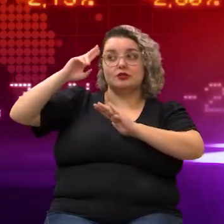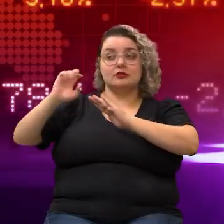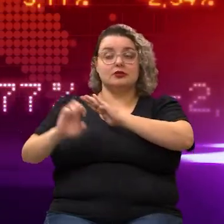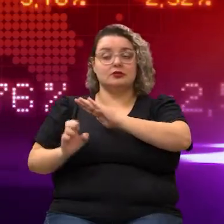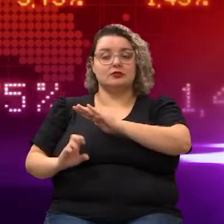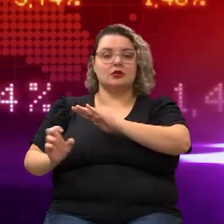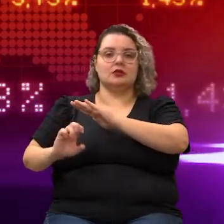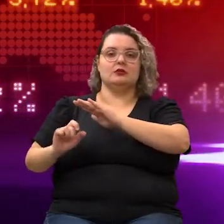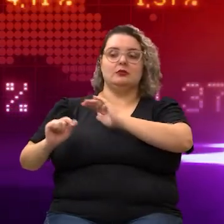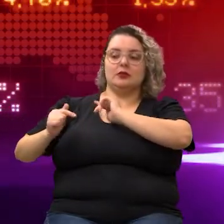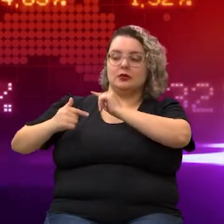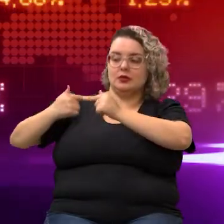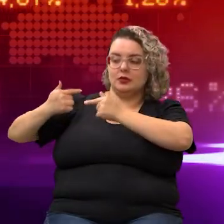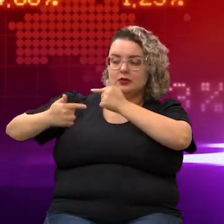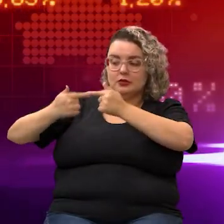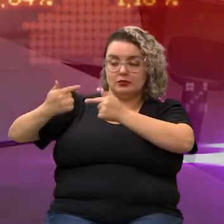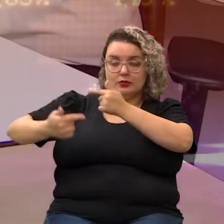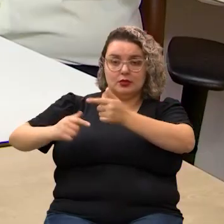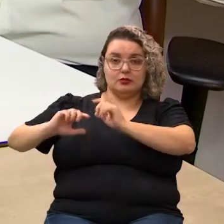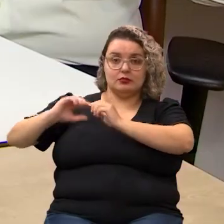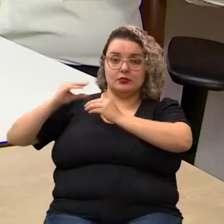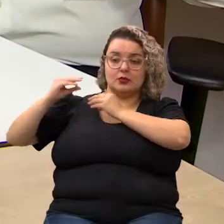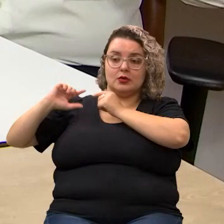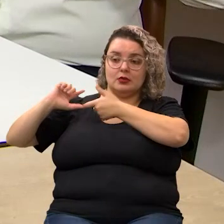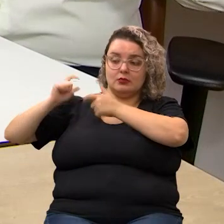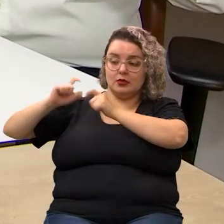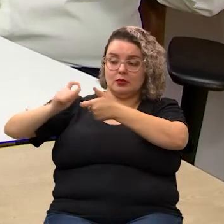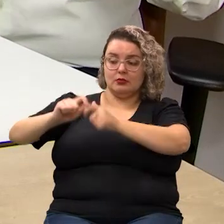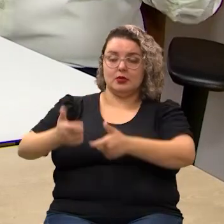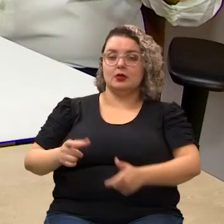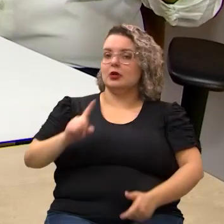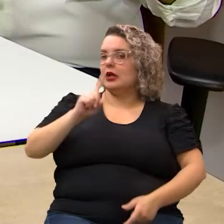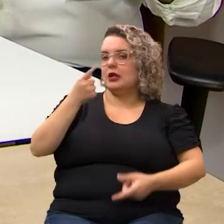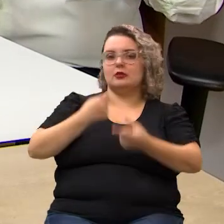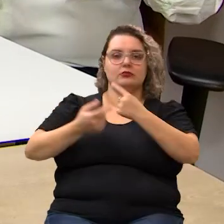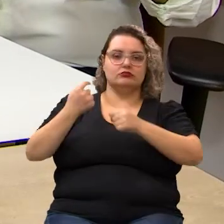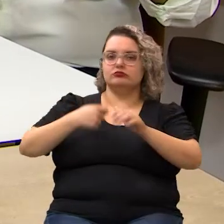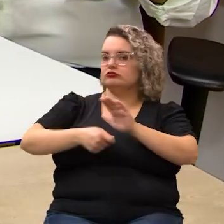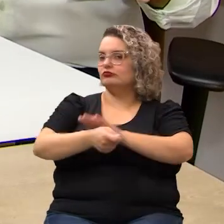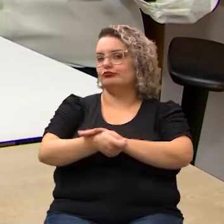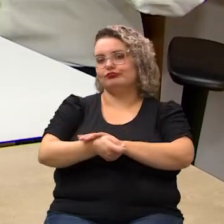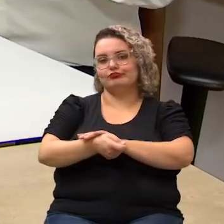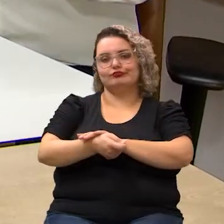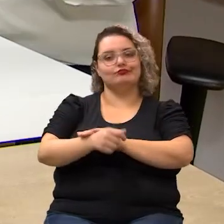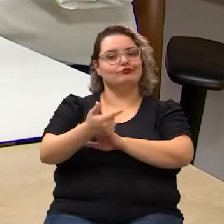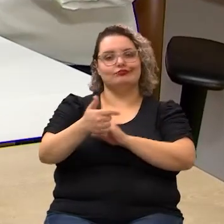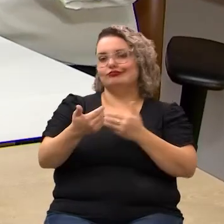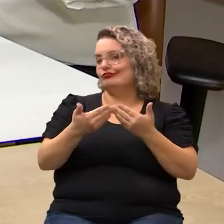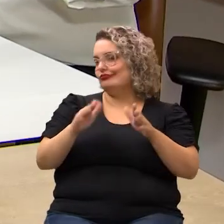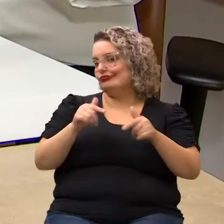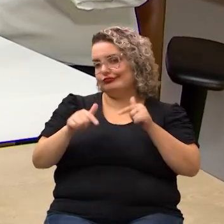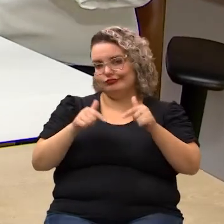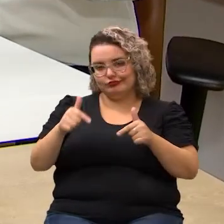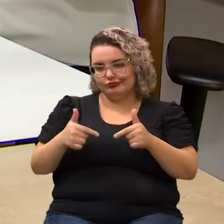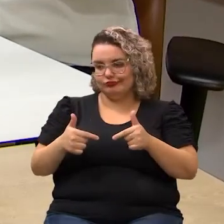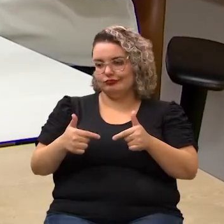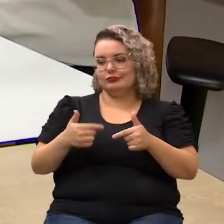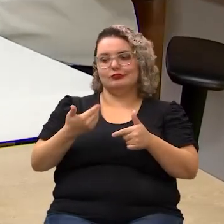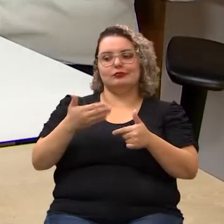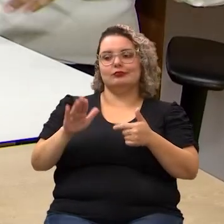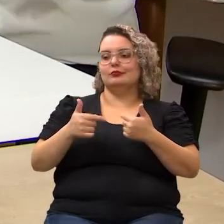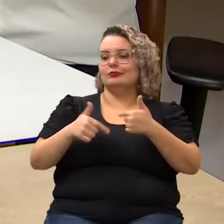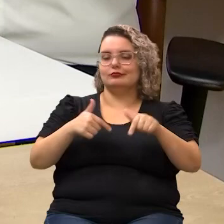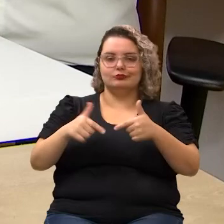empresas mais conservadoras. Quando uma empresa é mais conservadora, ela não investe. Quando ela não investe, ela não gera emprego. Quando ela não gera